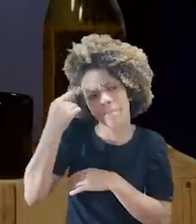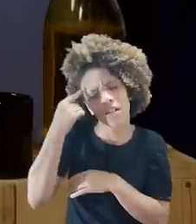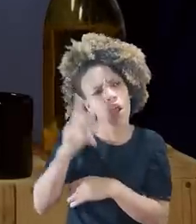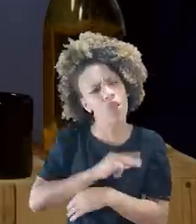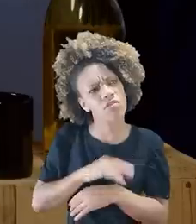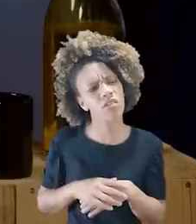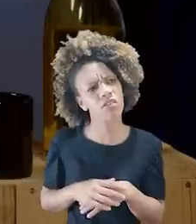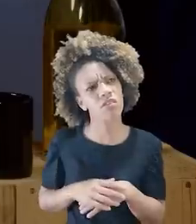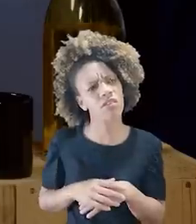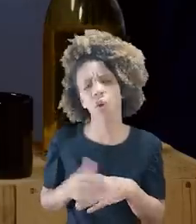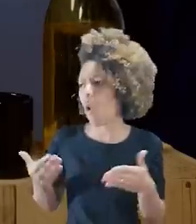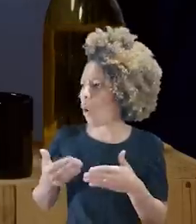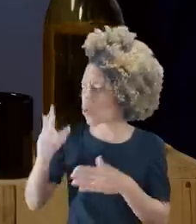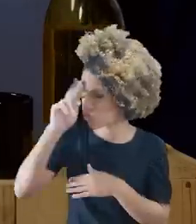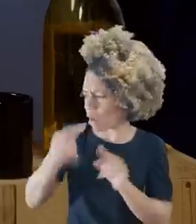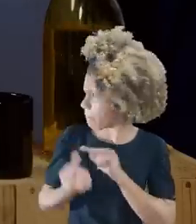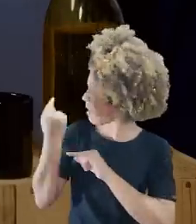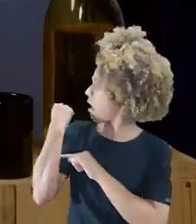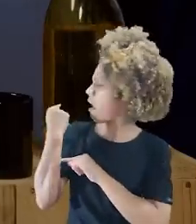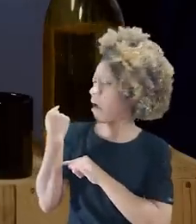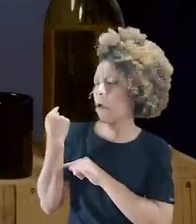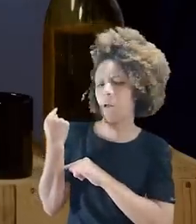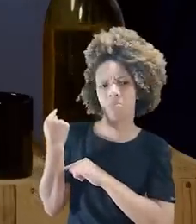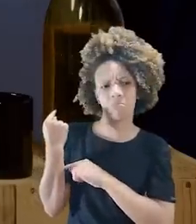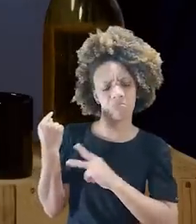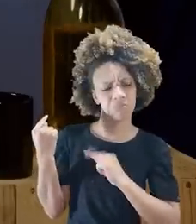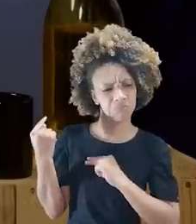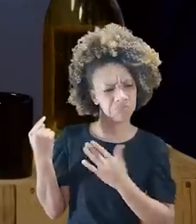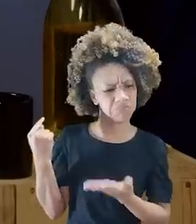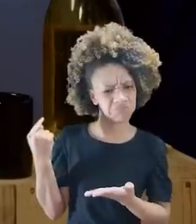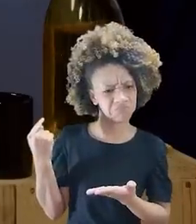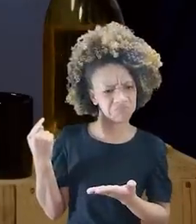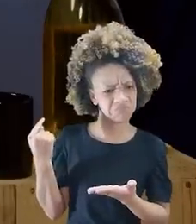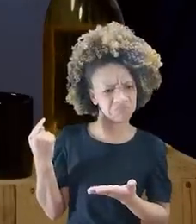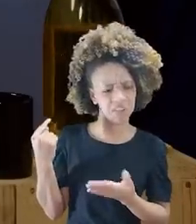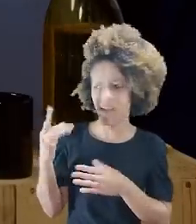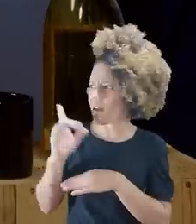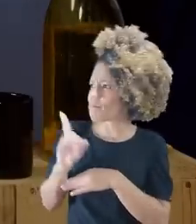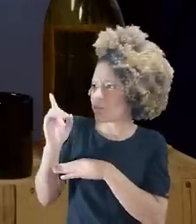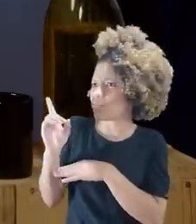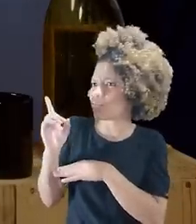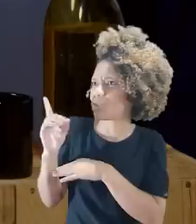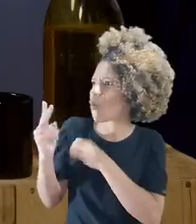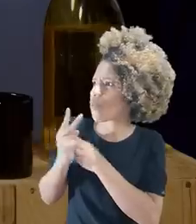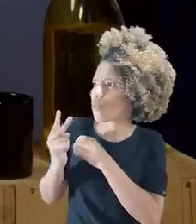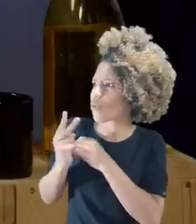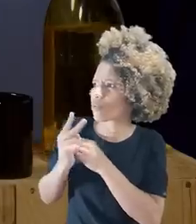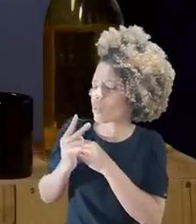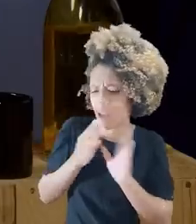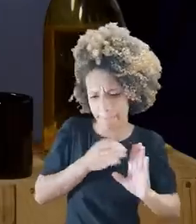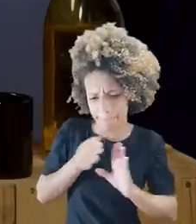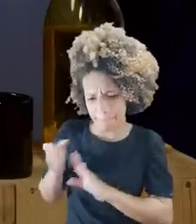ass Nossa hoje olhando para trás eu vejo assim que eh que Deus cuidou de mim em todos os